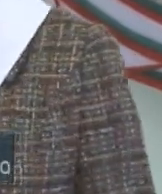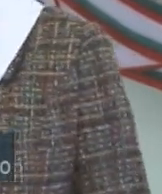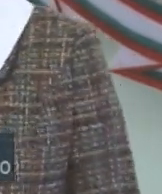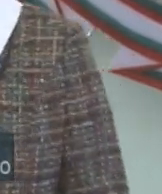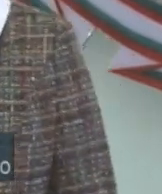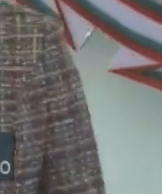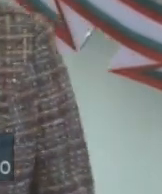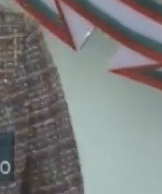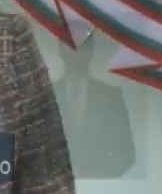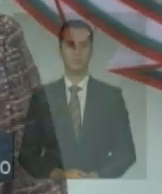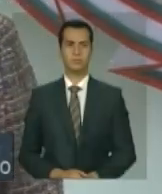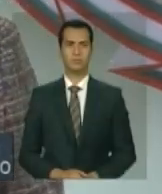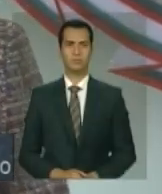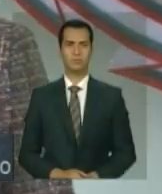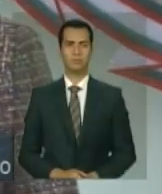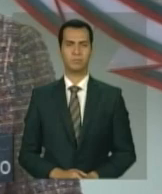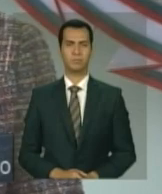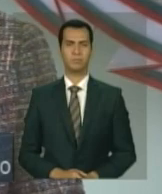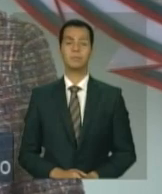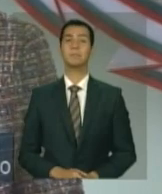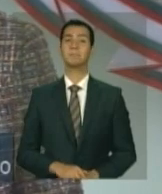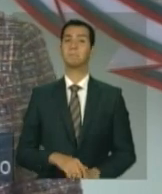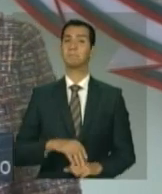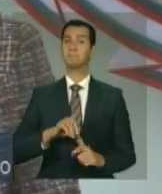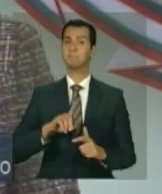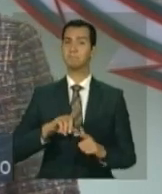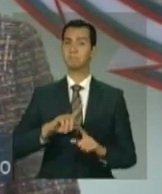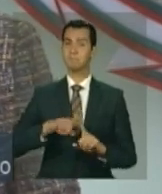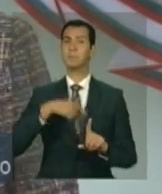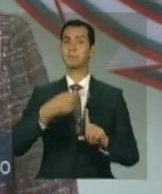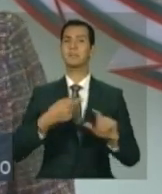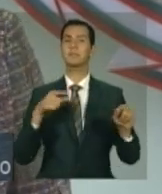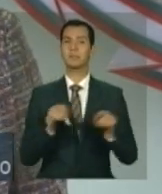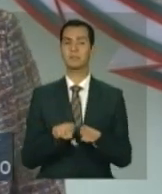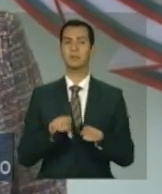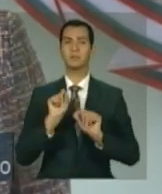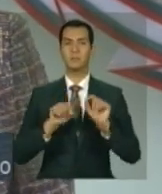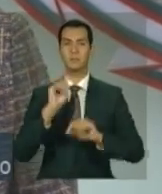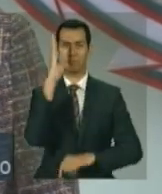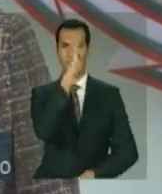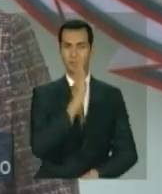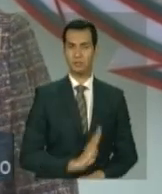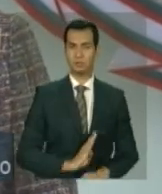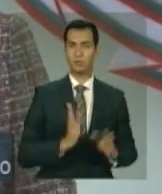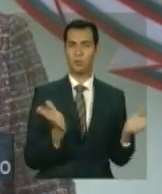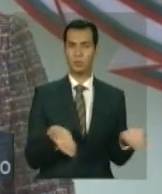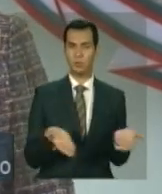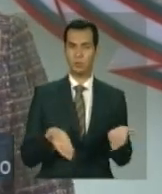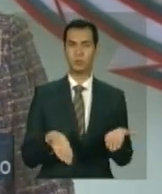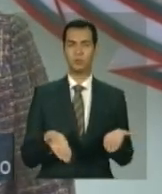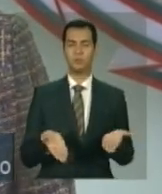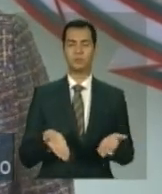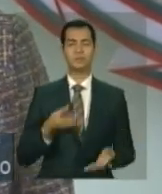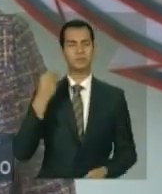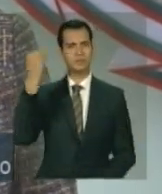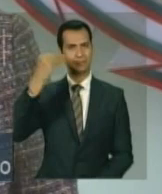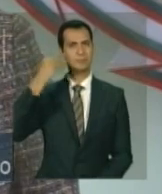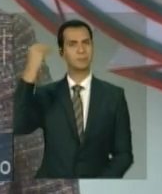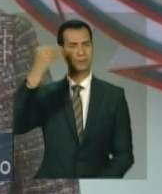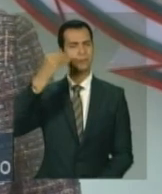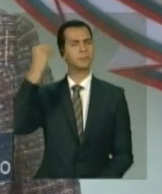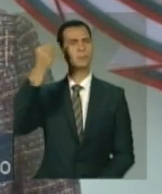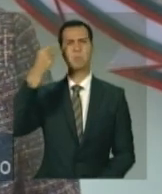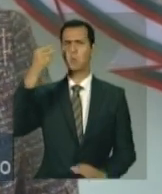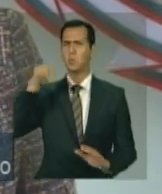outros. Além disso, o Brasil tem hoje uma experiência muito